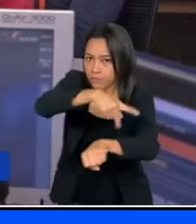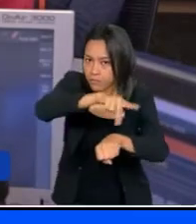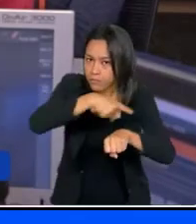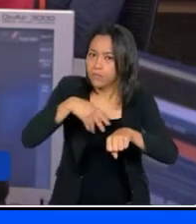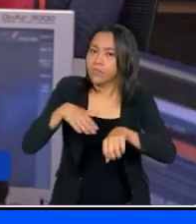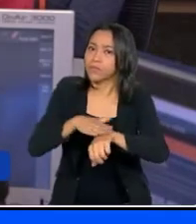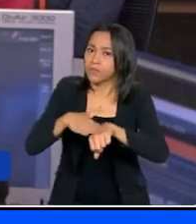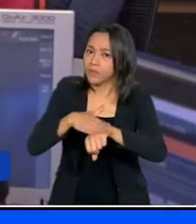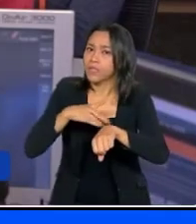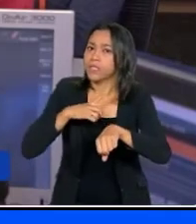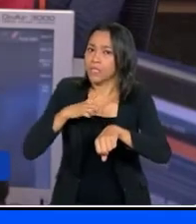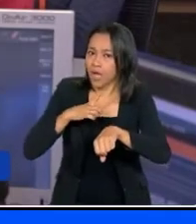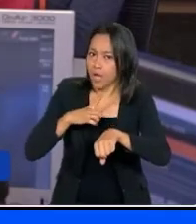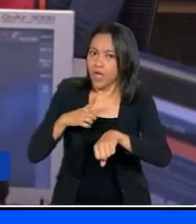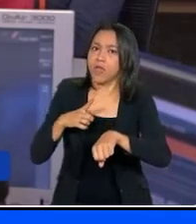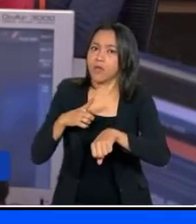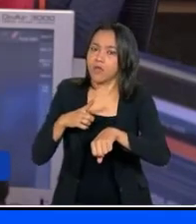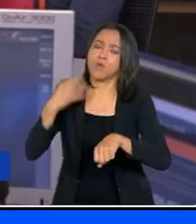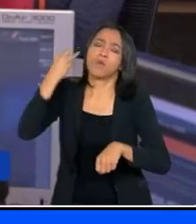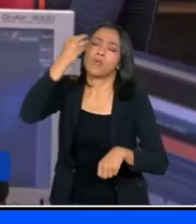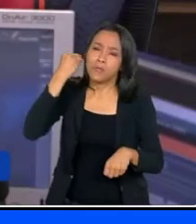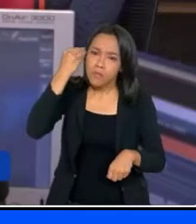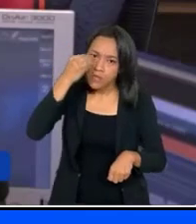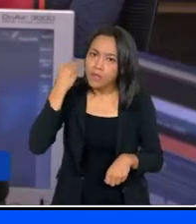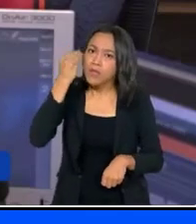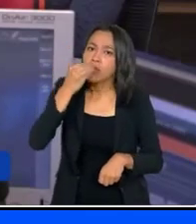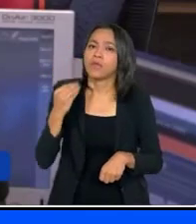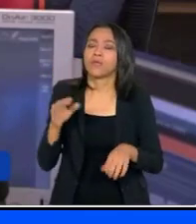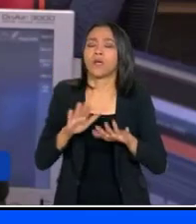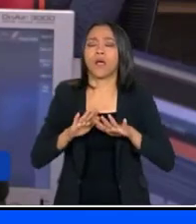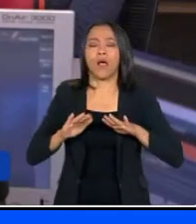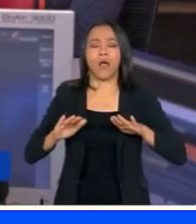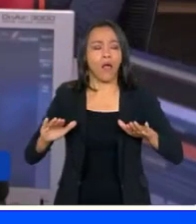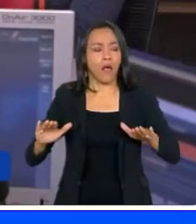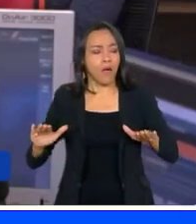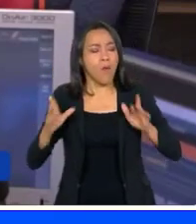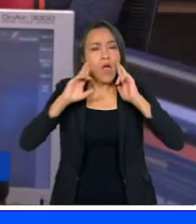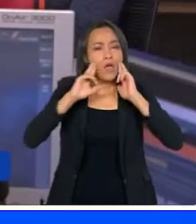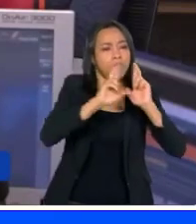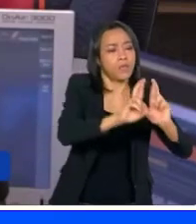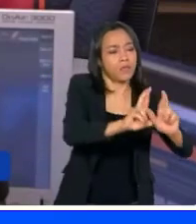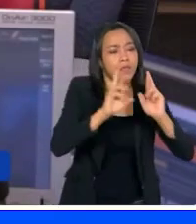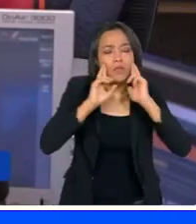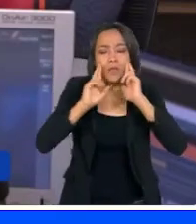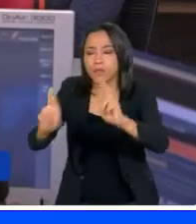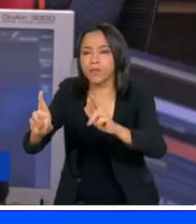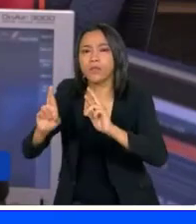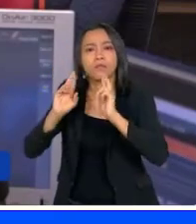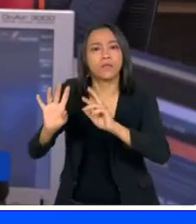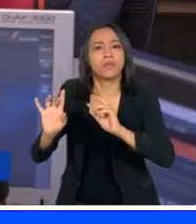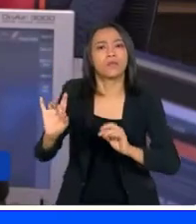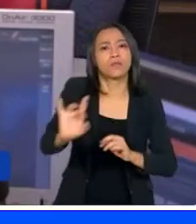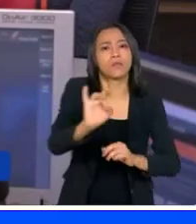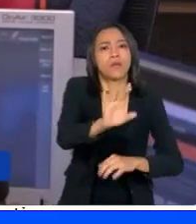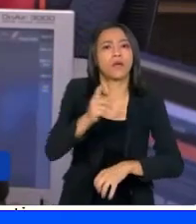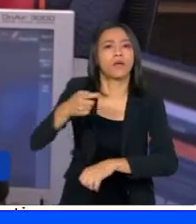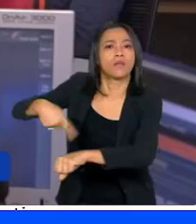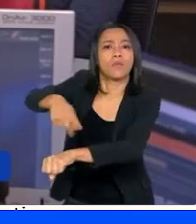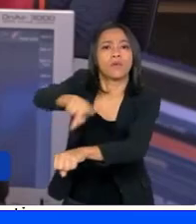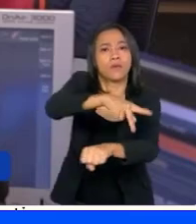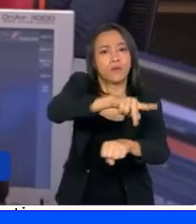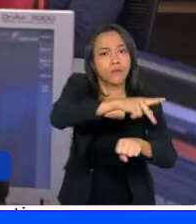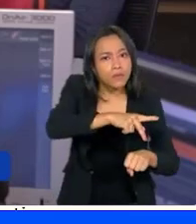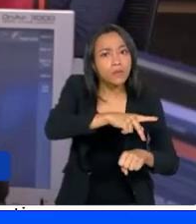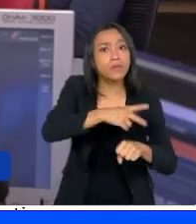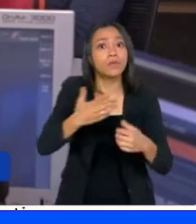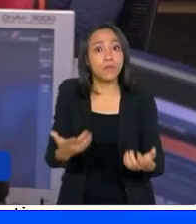uma condução do país experiente, sóbria, serena, respeitando as melhores tradições da diplomacia nacional, da história de